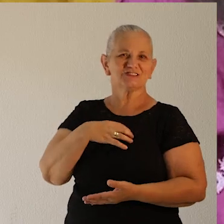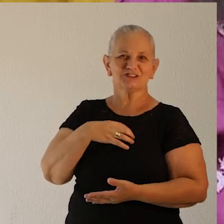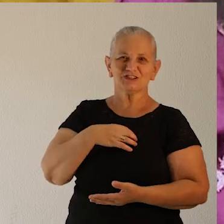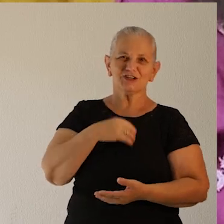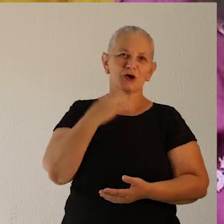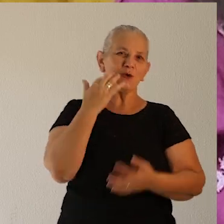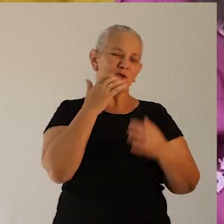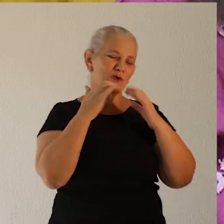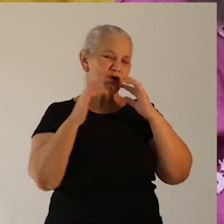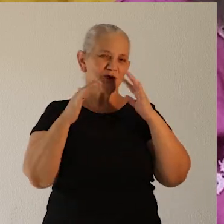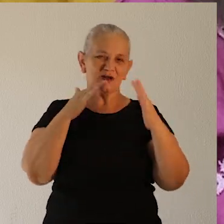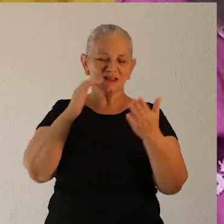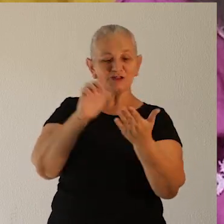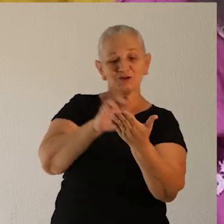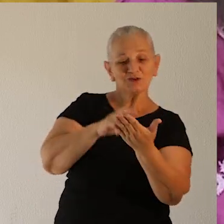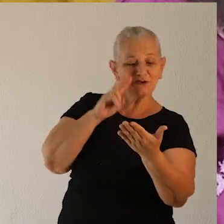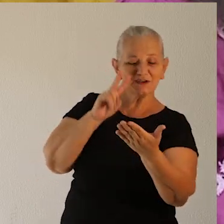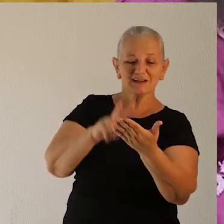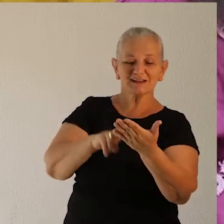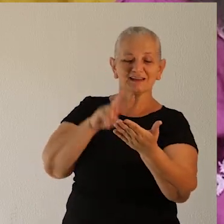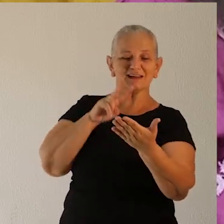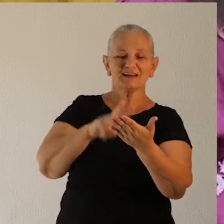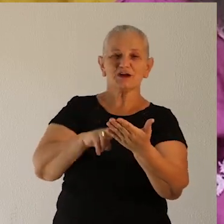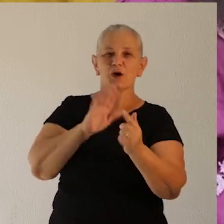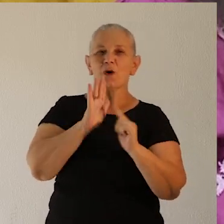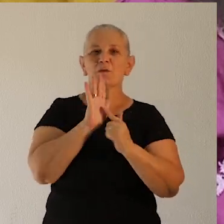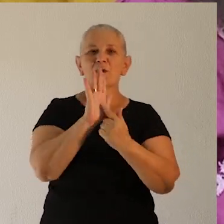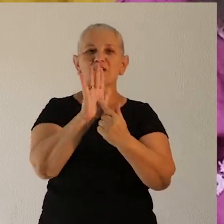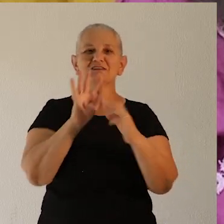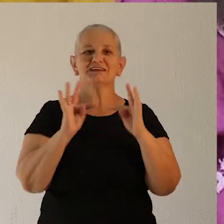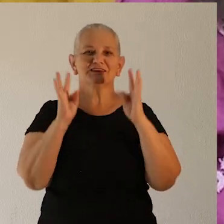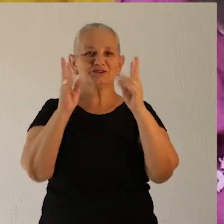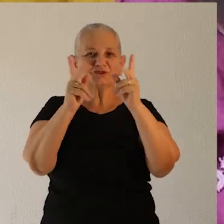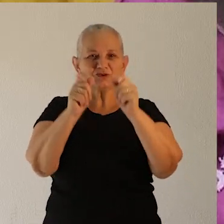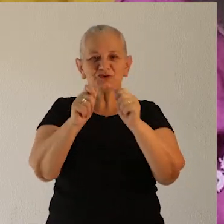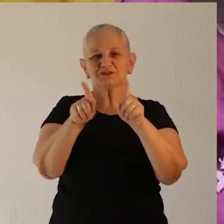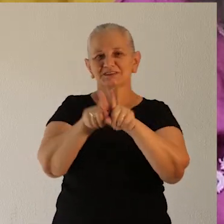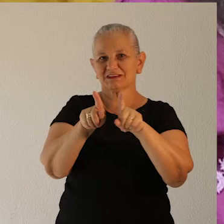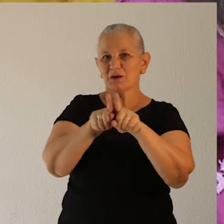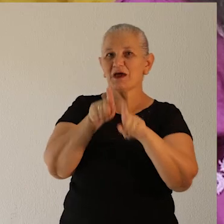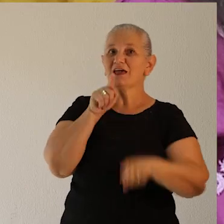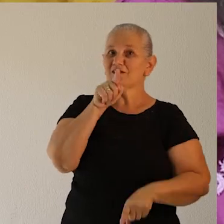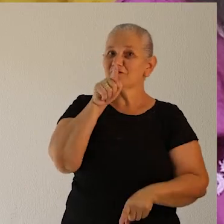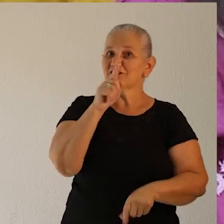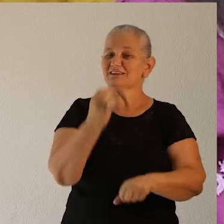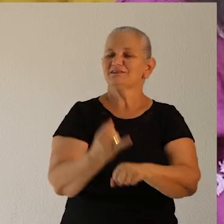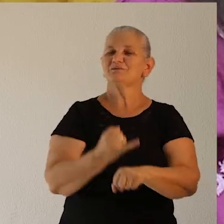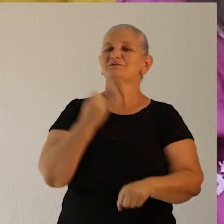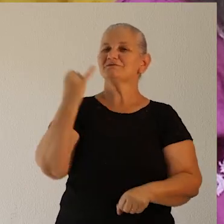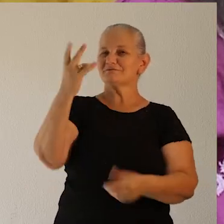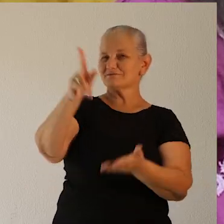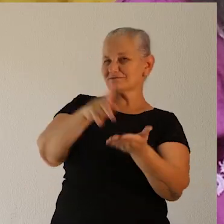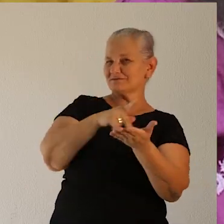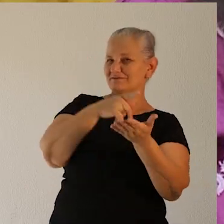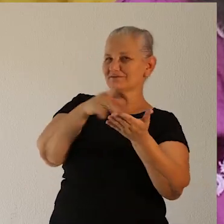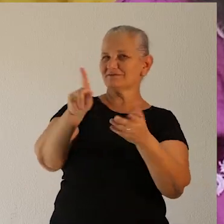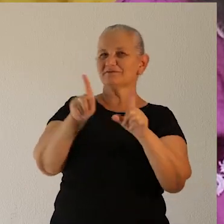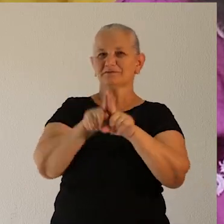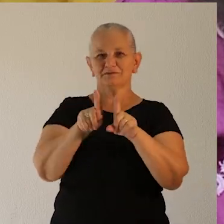seu caderno e mostre para todos o artista que você é.